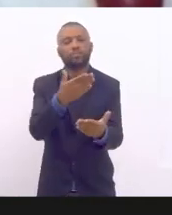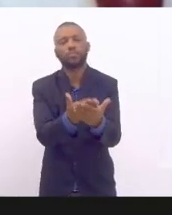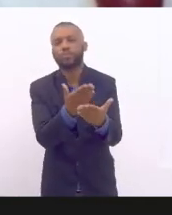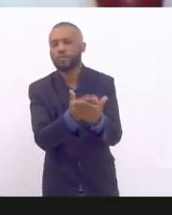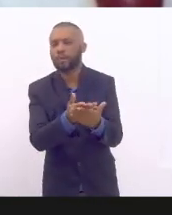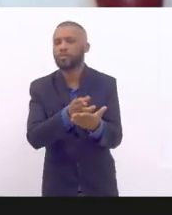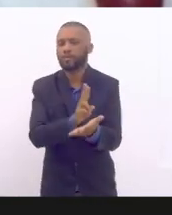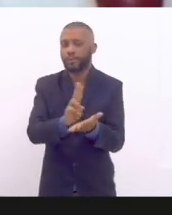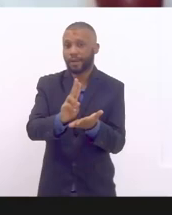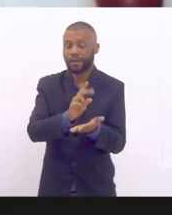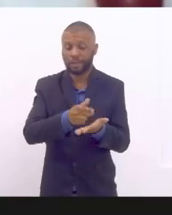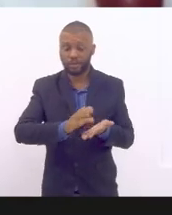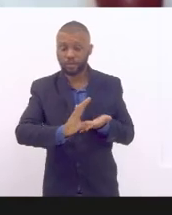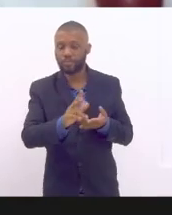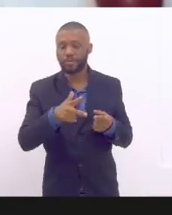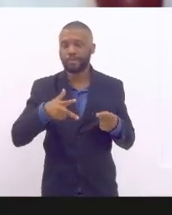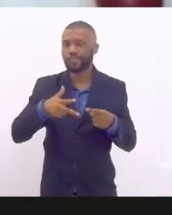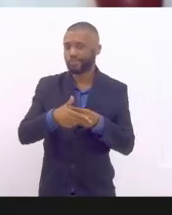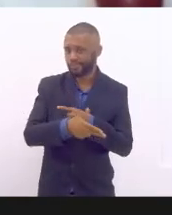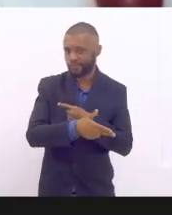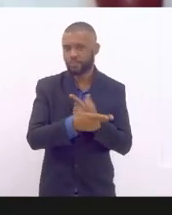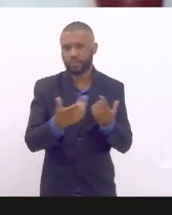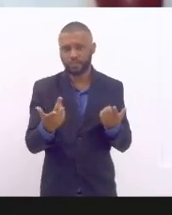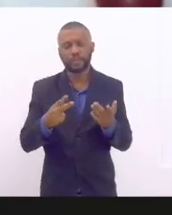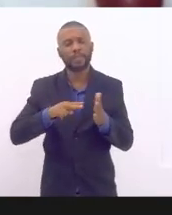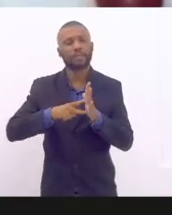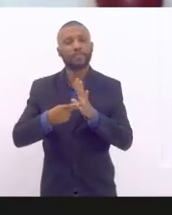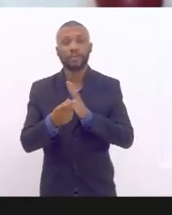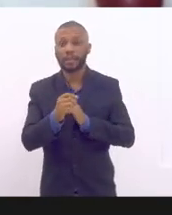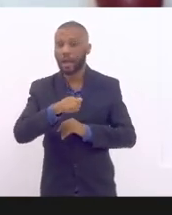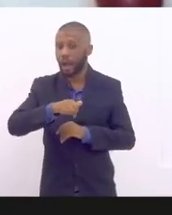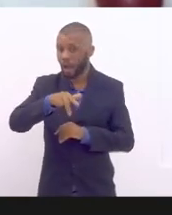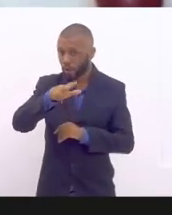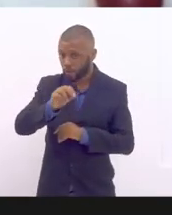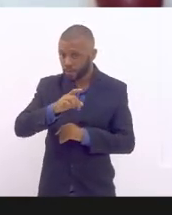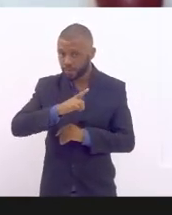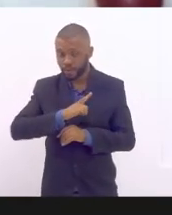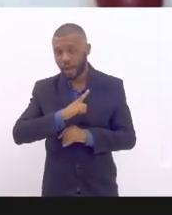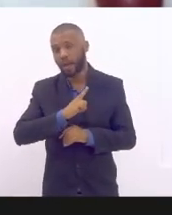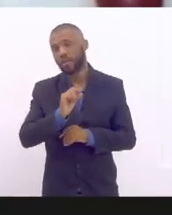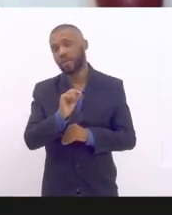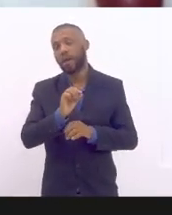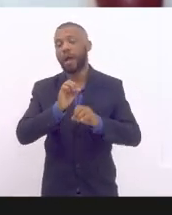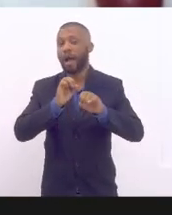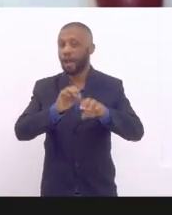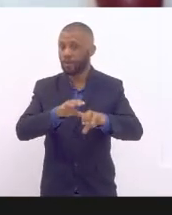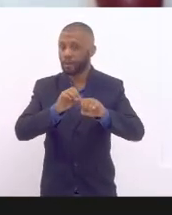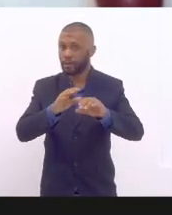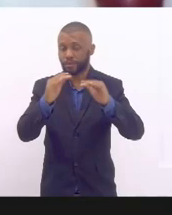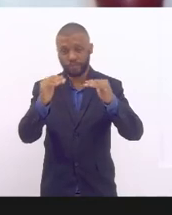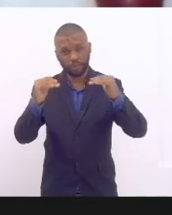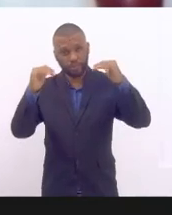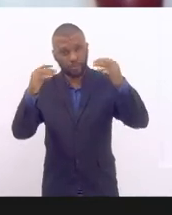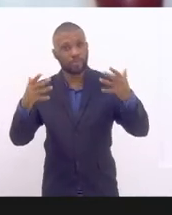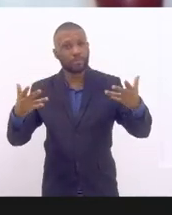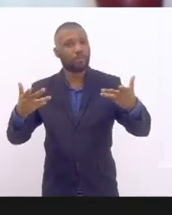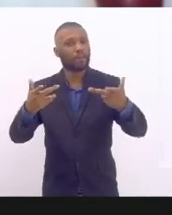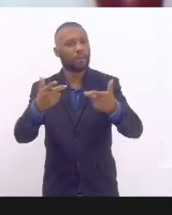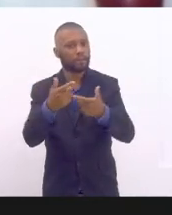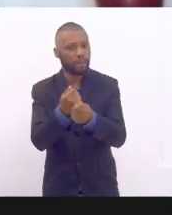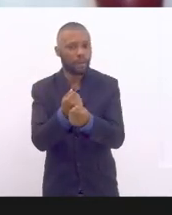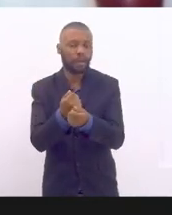também foram cortados e o significa que estudantes que tiveram acesso à educação superior de qualidade